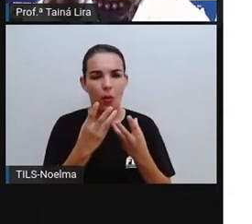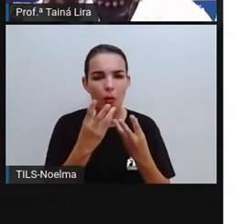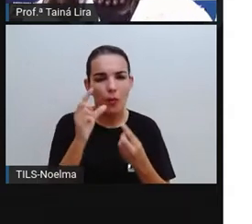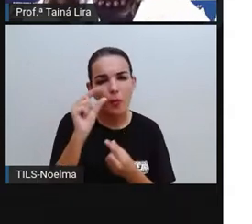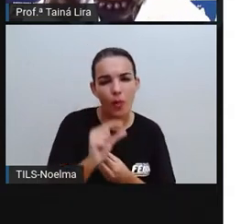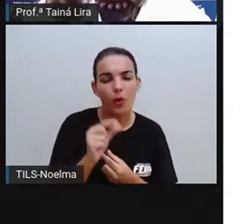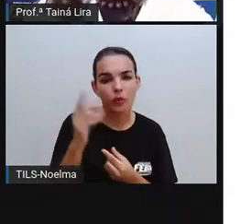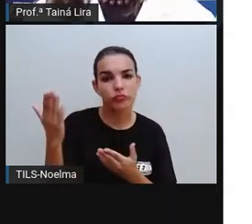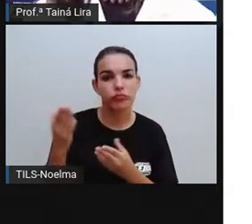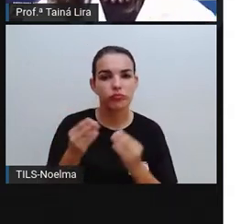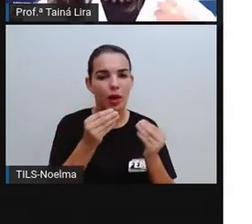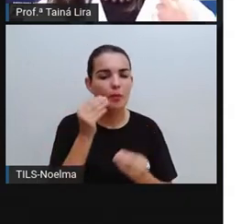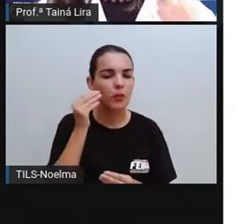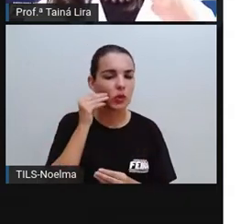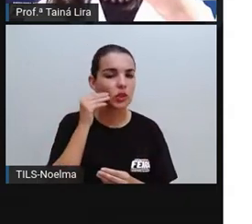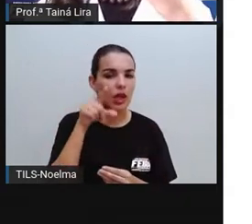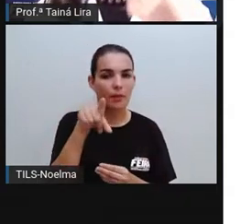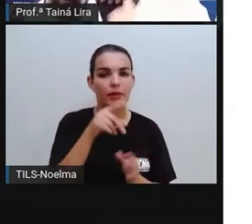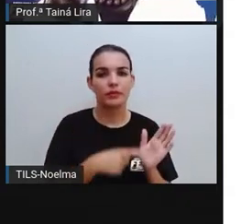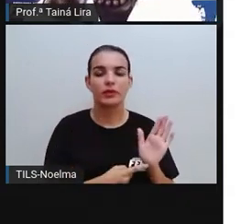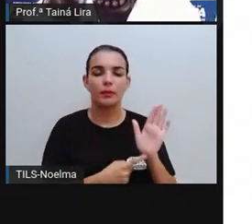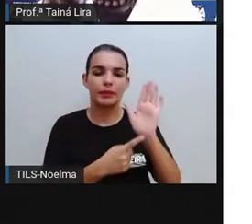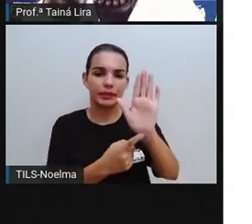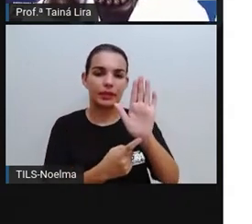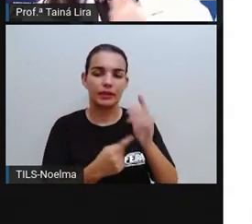vários, tá? Mas eu coloquei